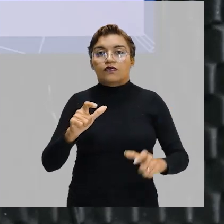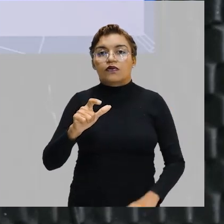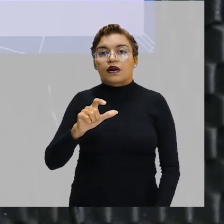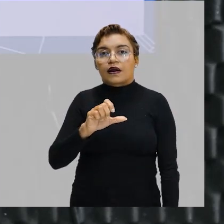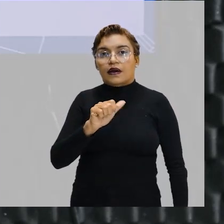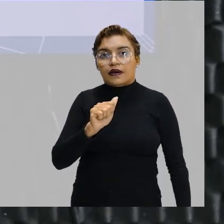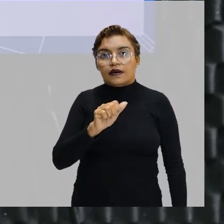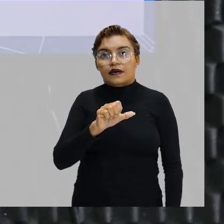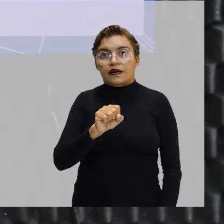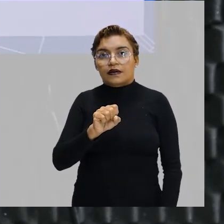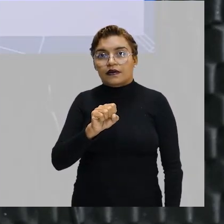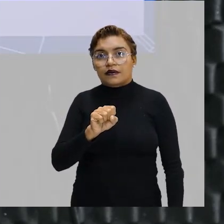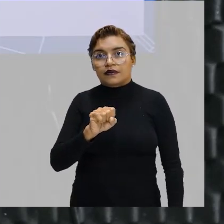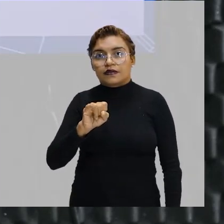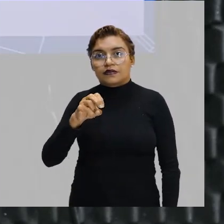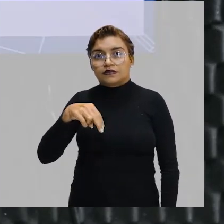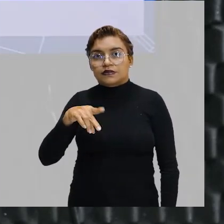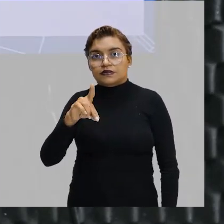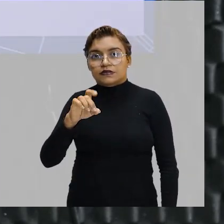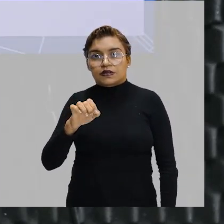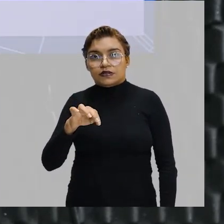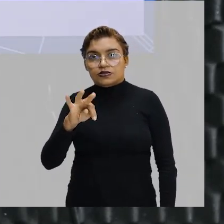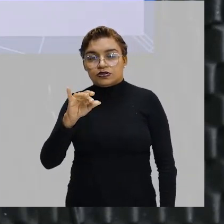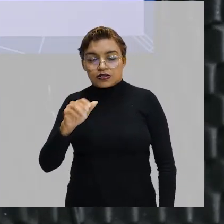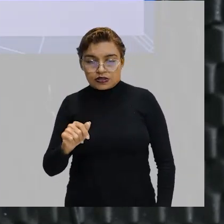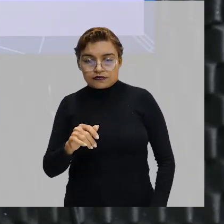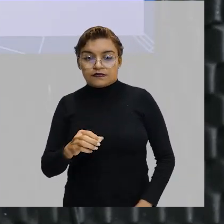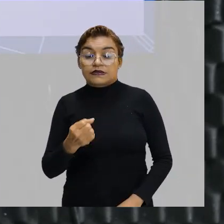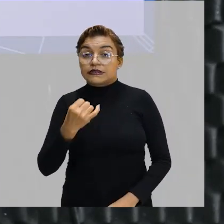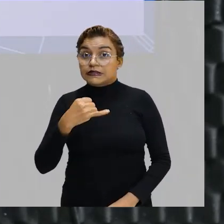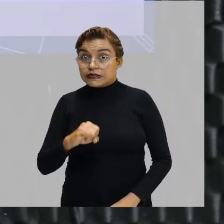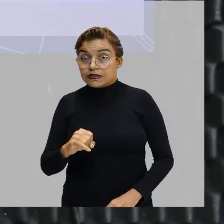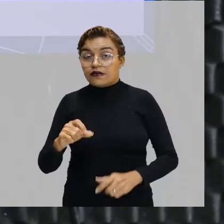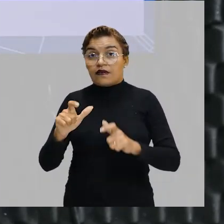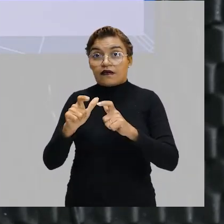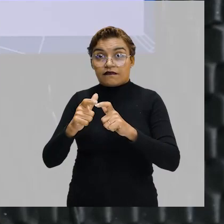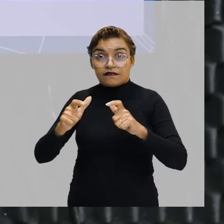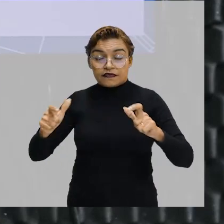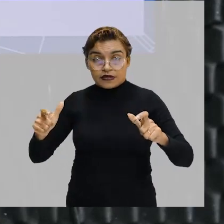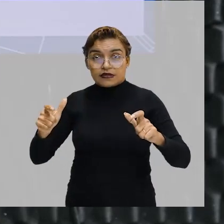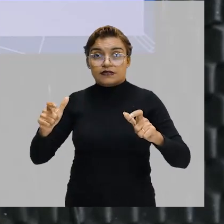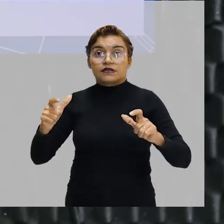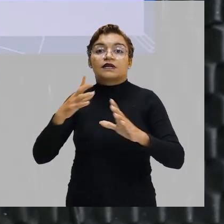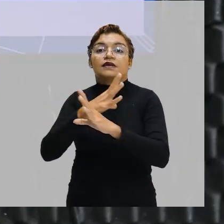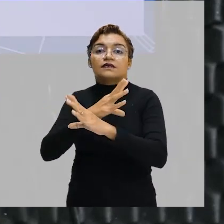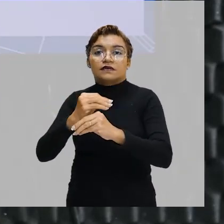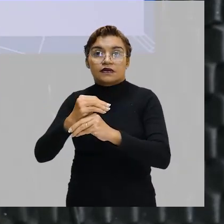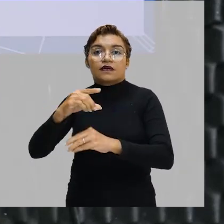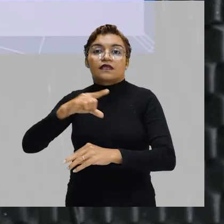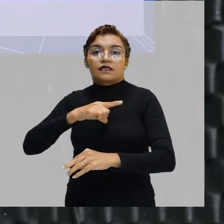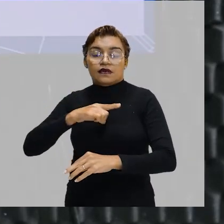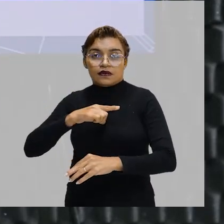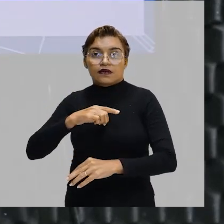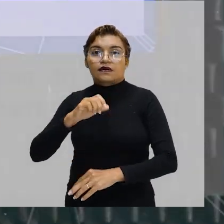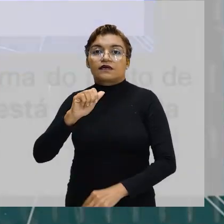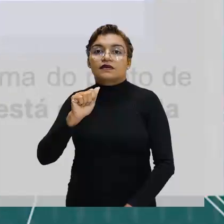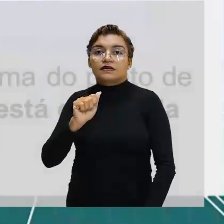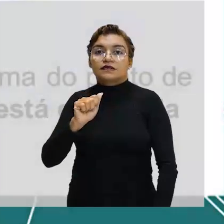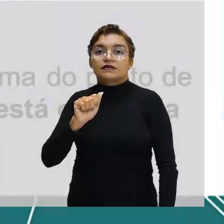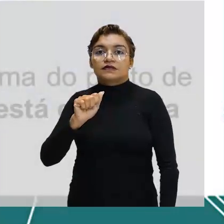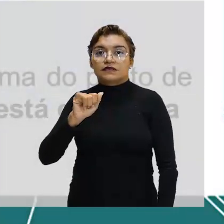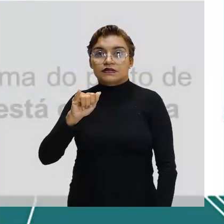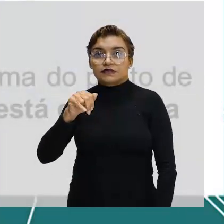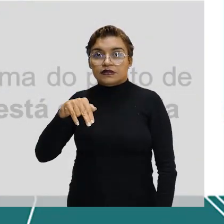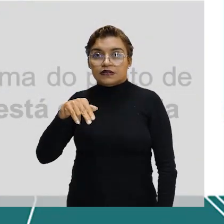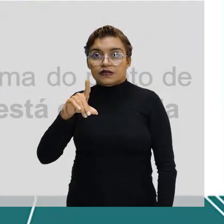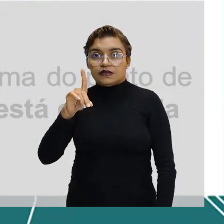assindética. E quando eu tenho uma conjunção ou locução conjuntiva introduzindo a oração, eu vou chamar de oração coordenada assindética. Olha